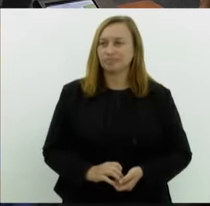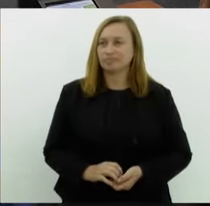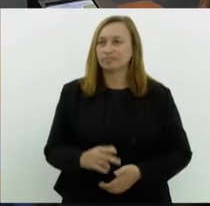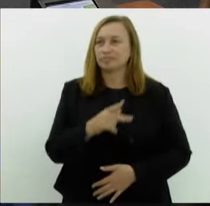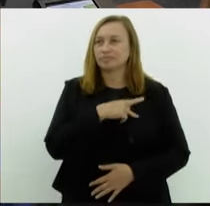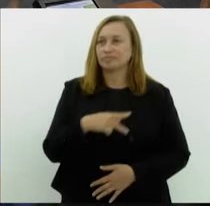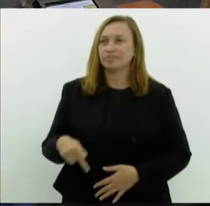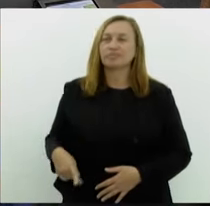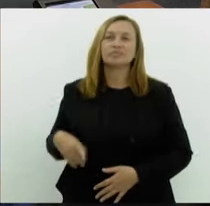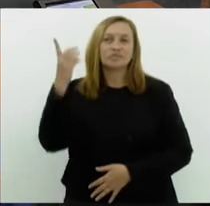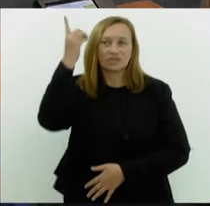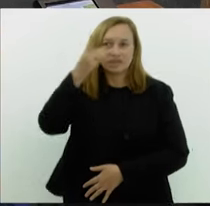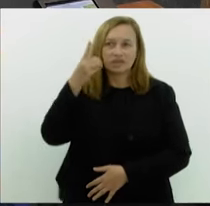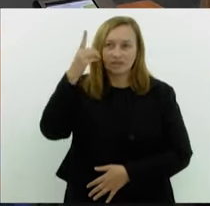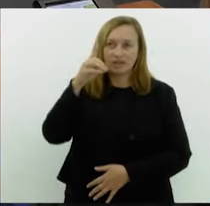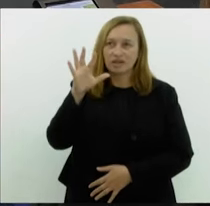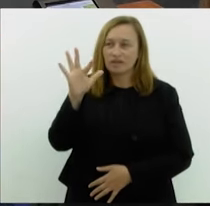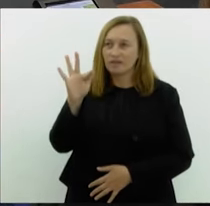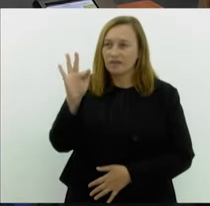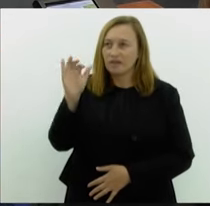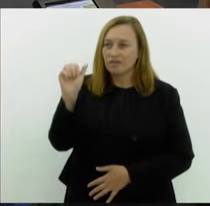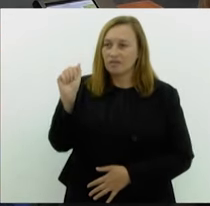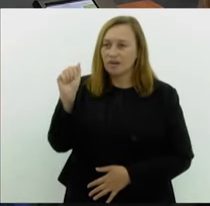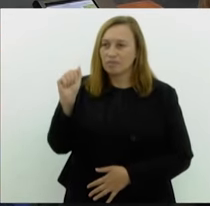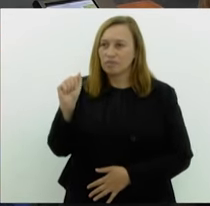Presidente, deputado Fábio Silva, vota não.